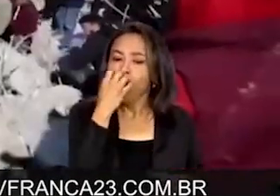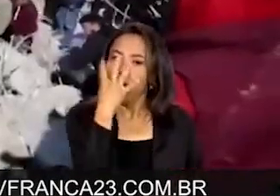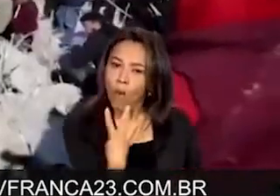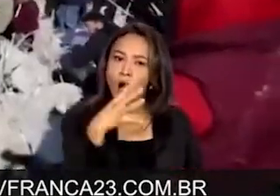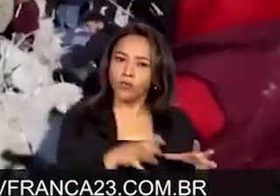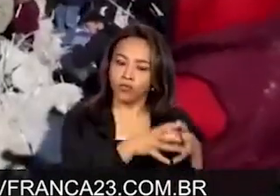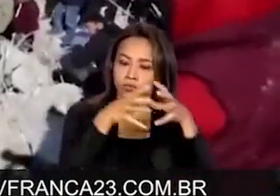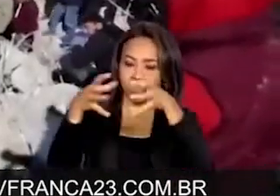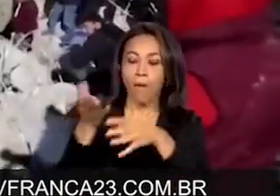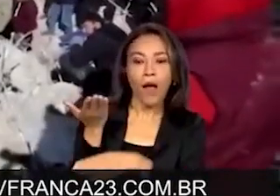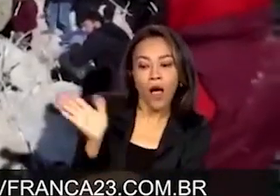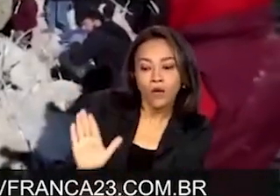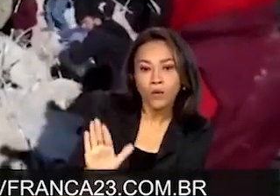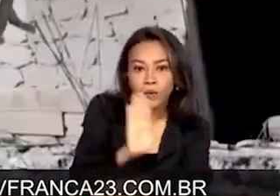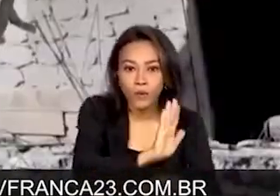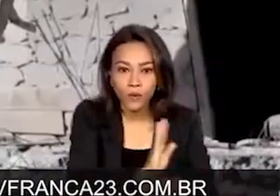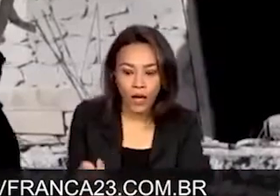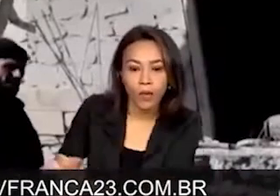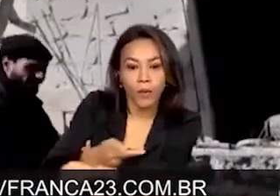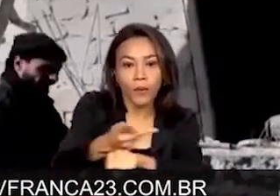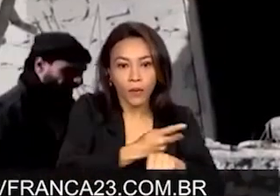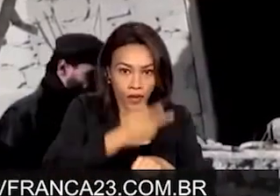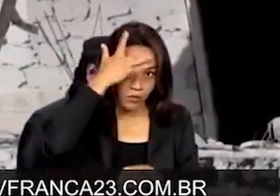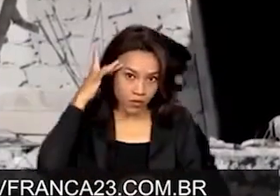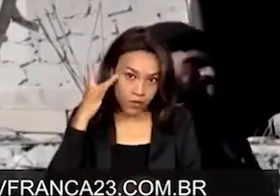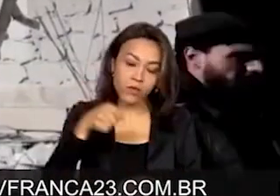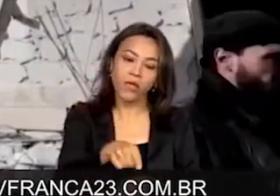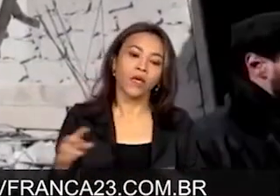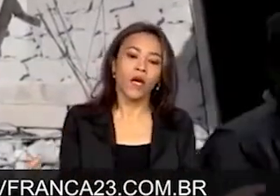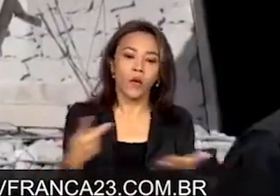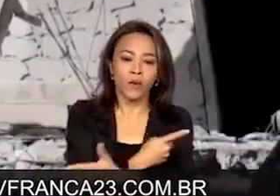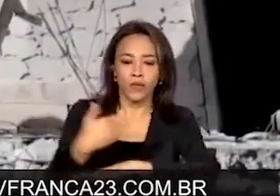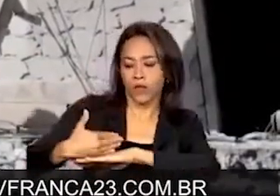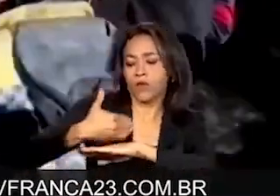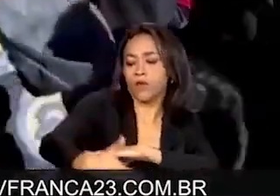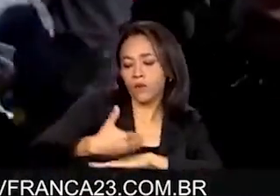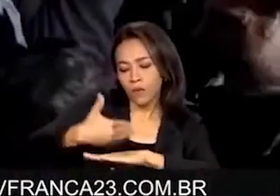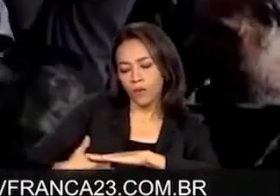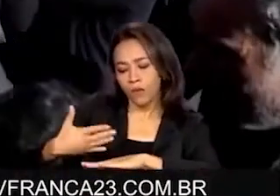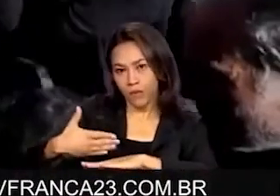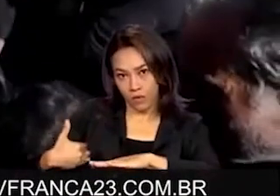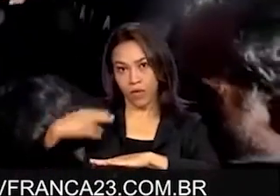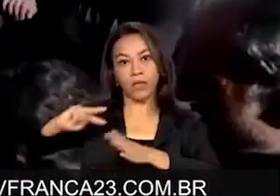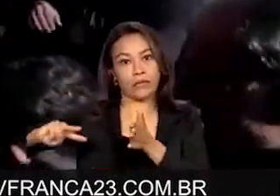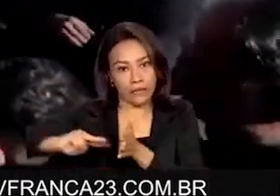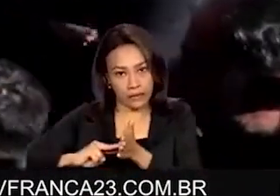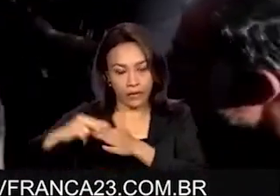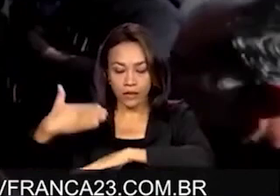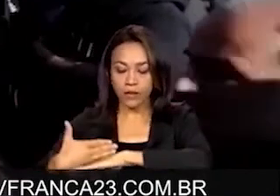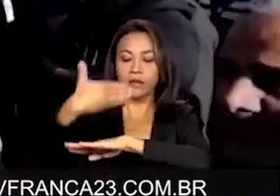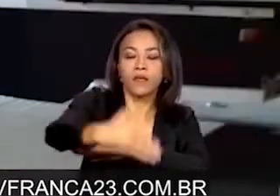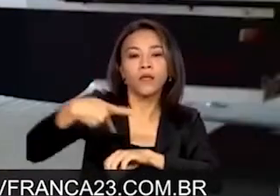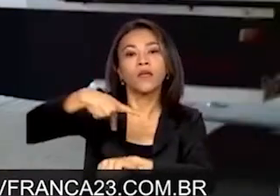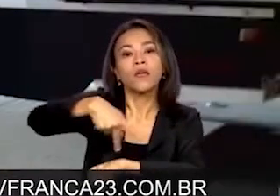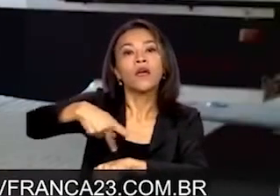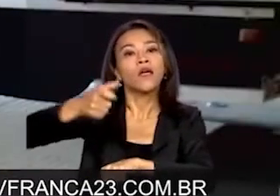na localização das vítimas do terremoto que afetou a área de fronteira entre a Turquia e a Síria na última